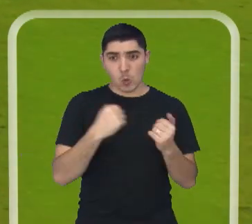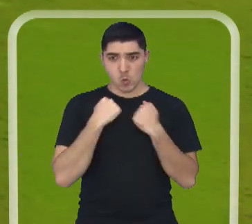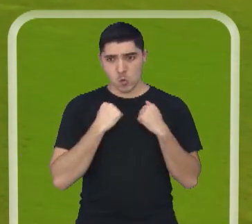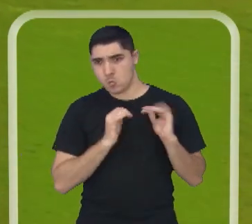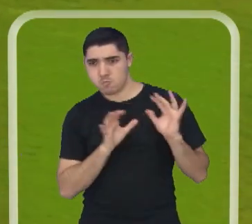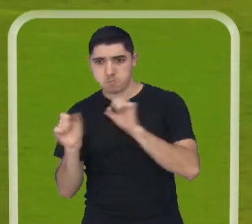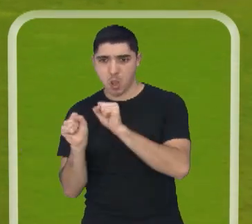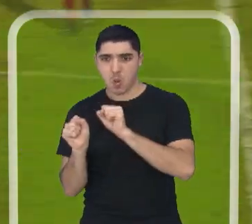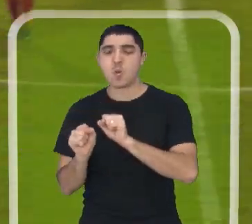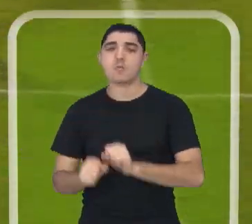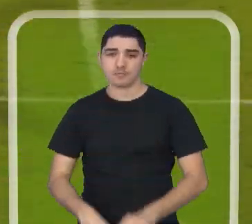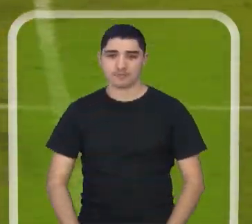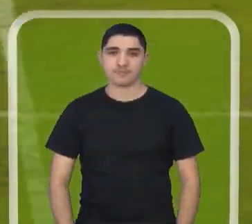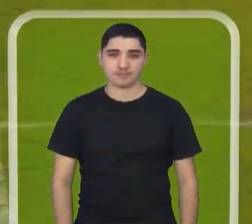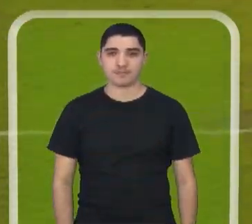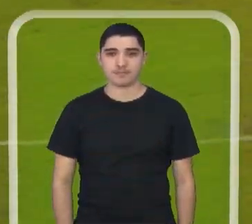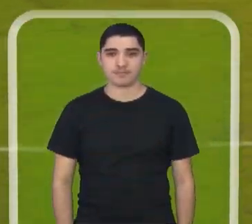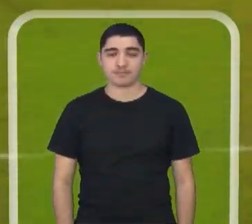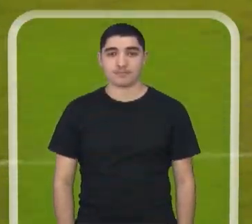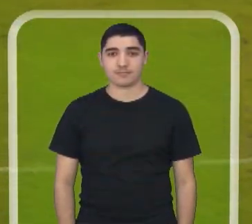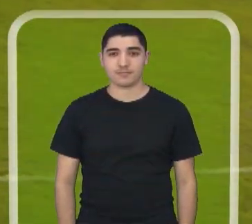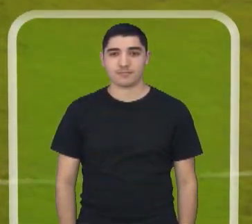Antônio.